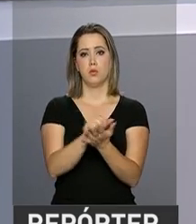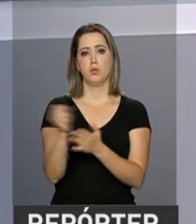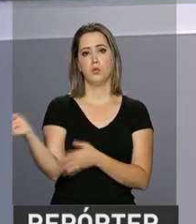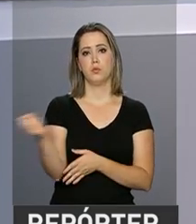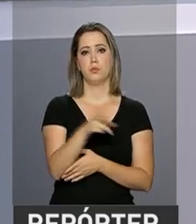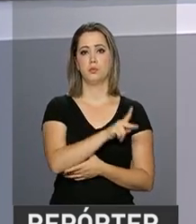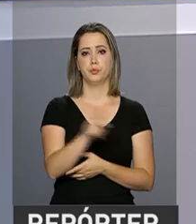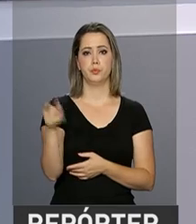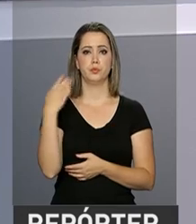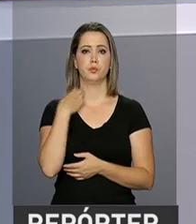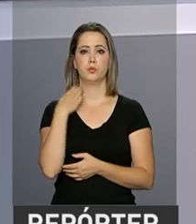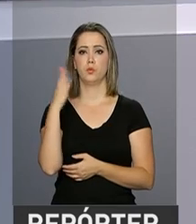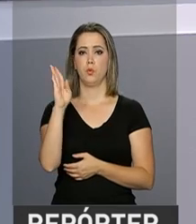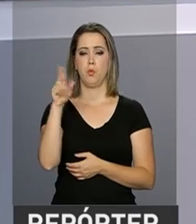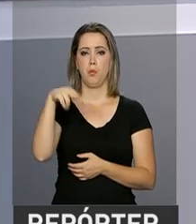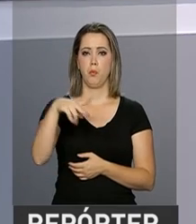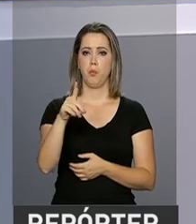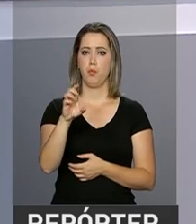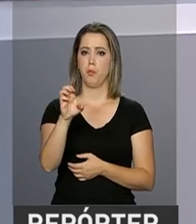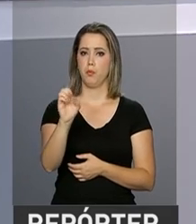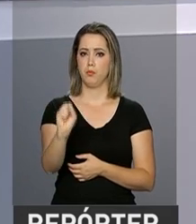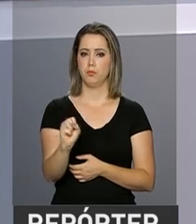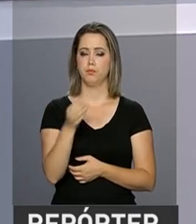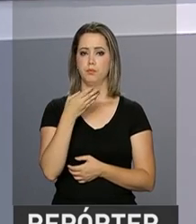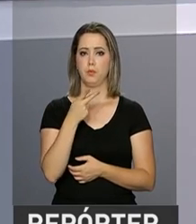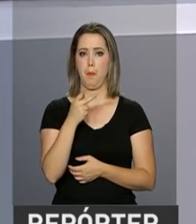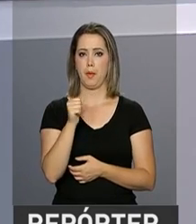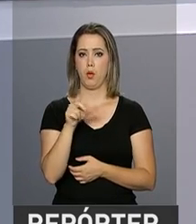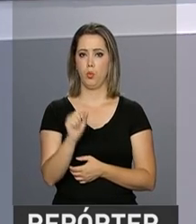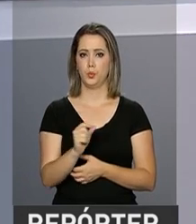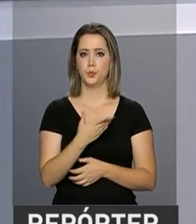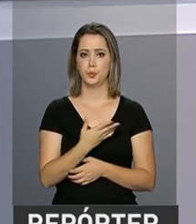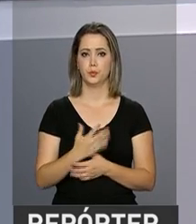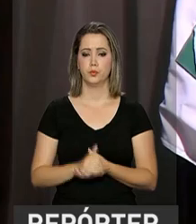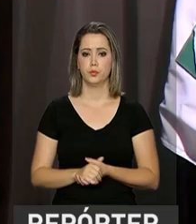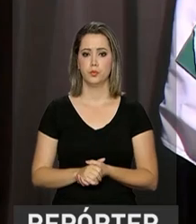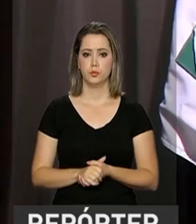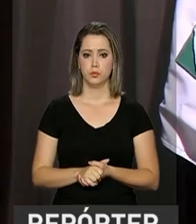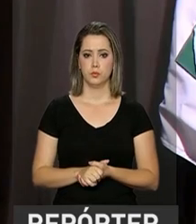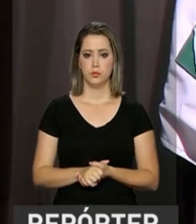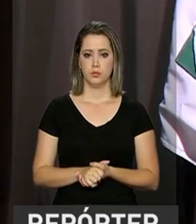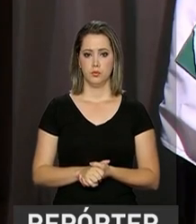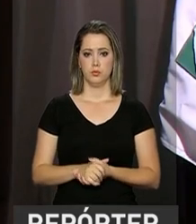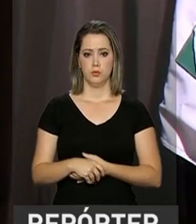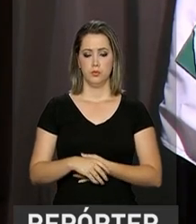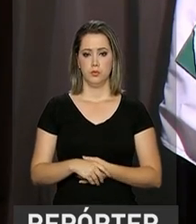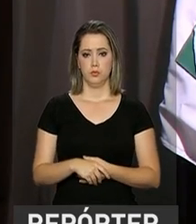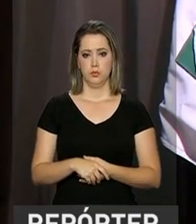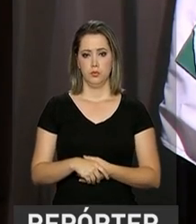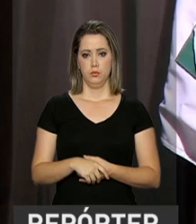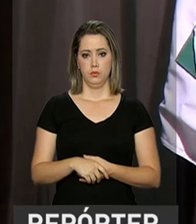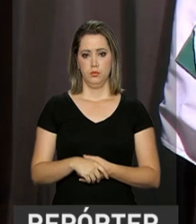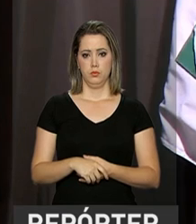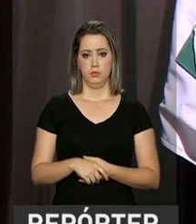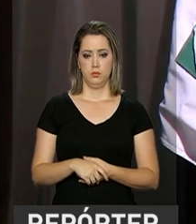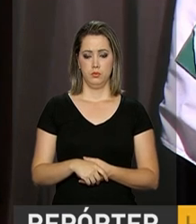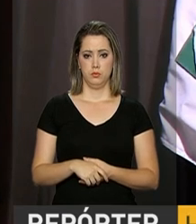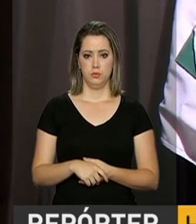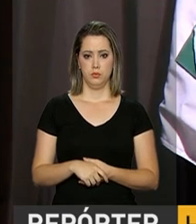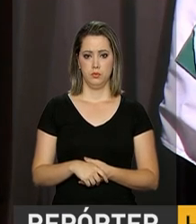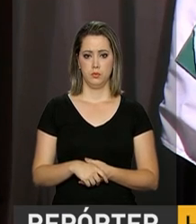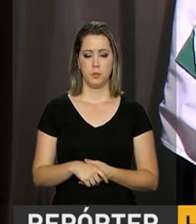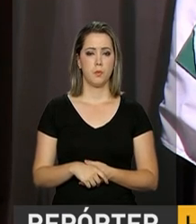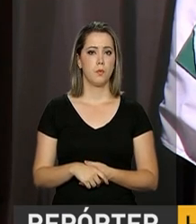posse do novo presidente do BNDS Paulo Rabelo de Castro um benefício da